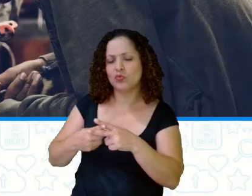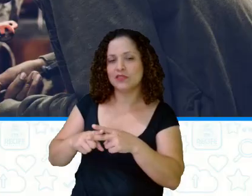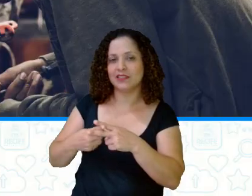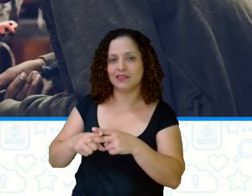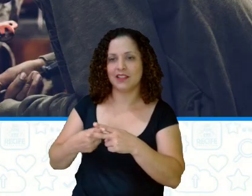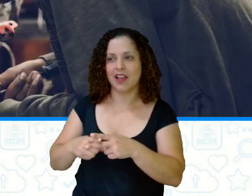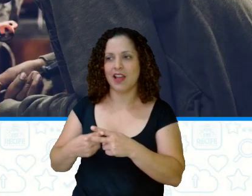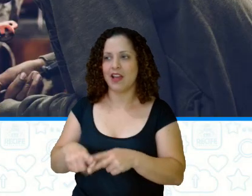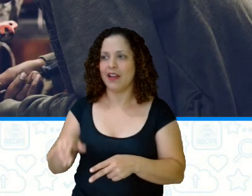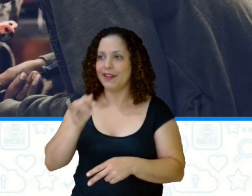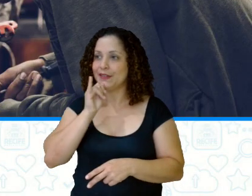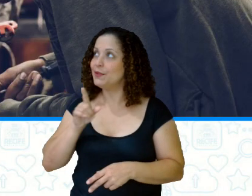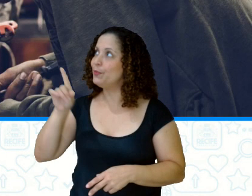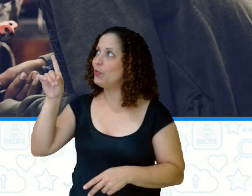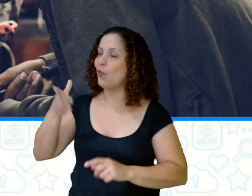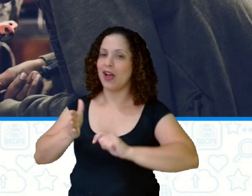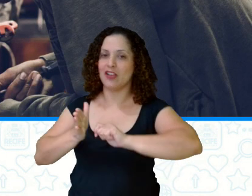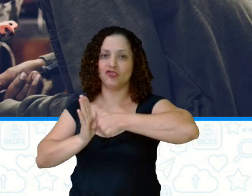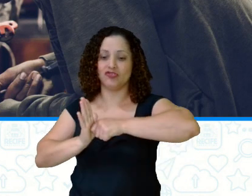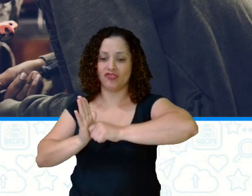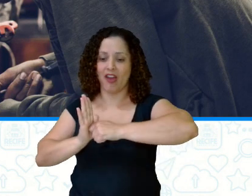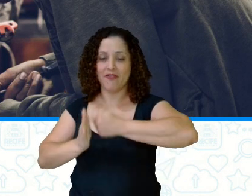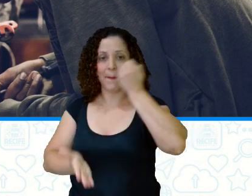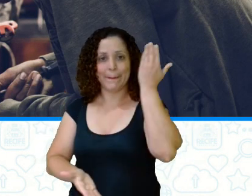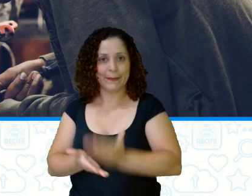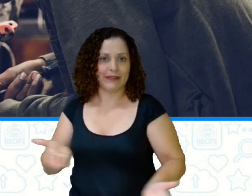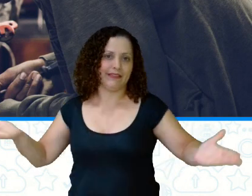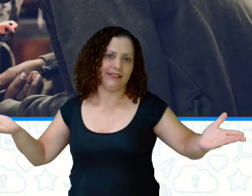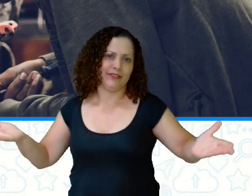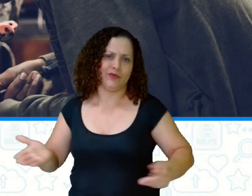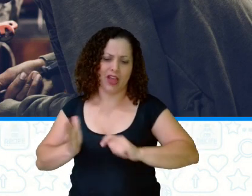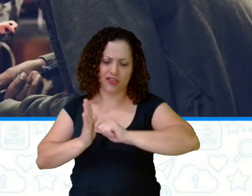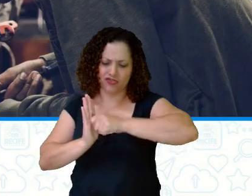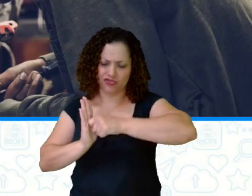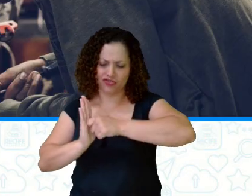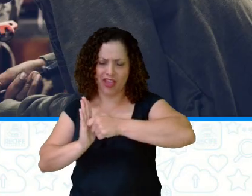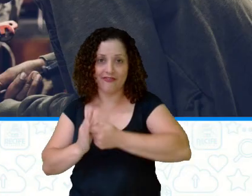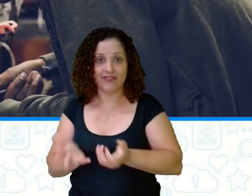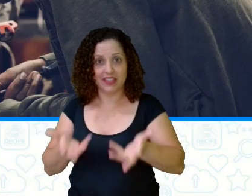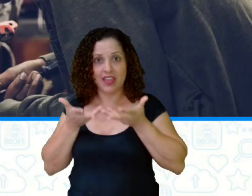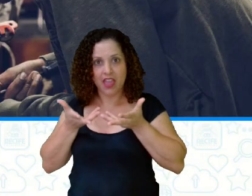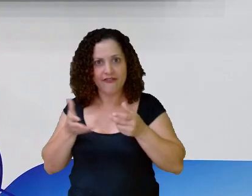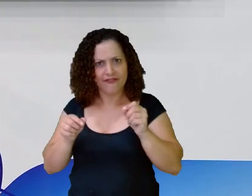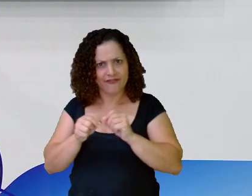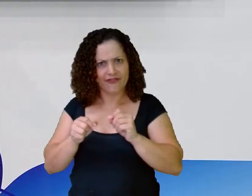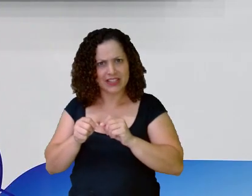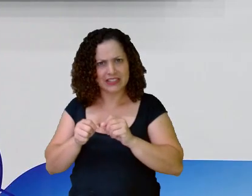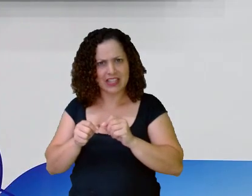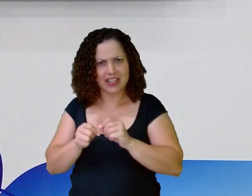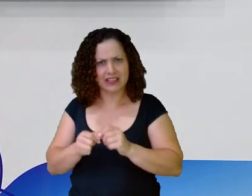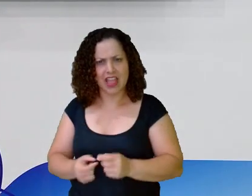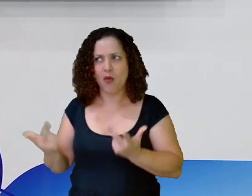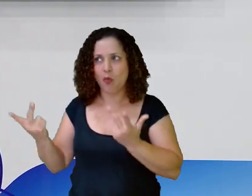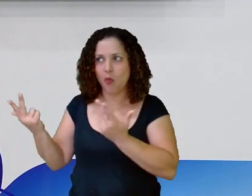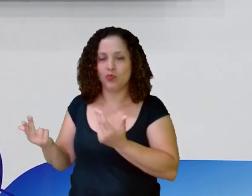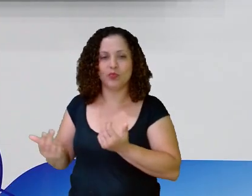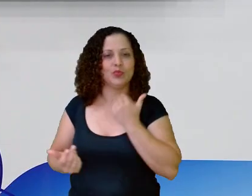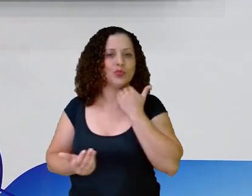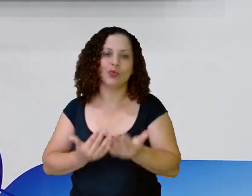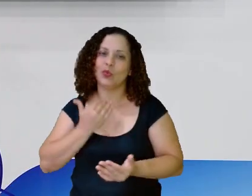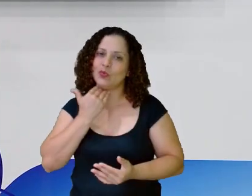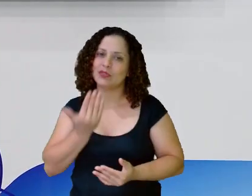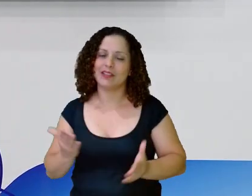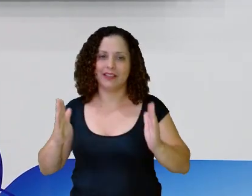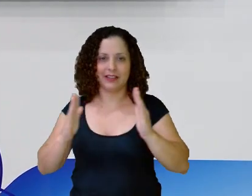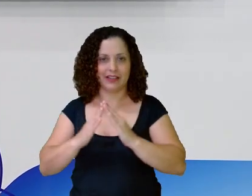o exemplo aí de uma chave. Você perdeu a chave da sua casa, você quer fazer a cópia de uma chave. Você não consegue fazer isso na